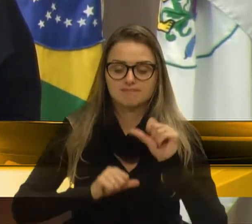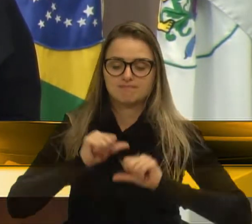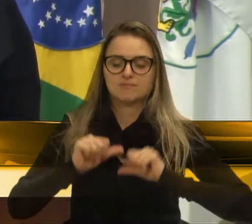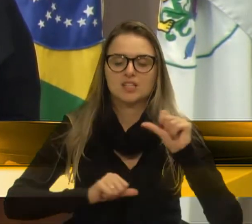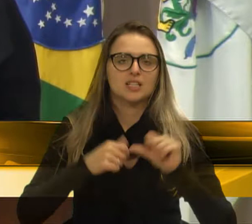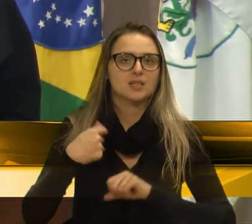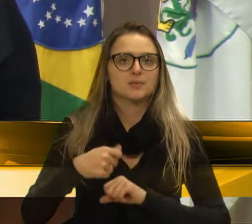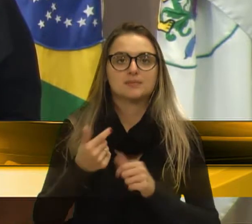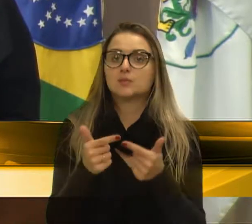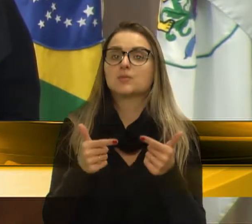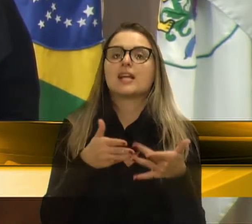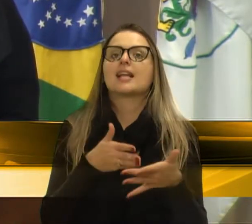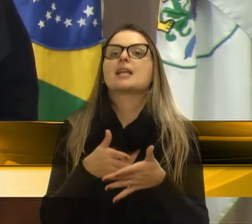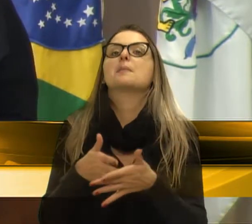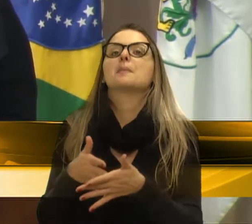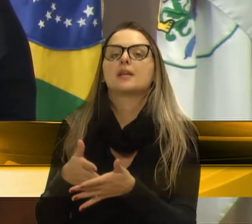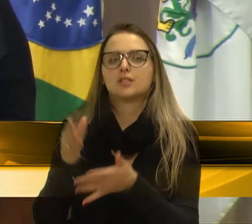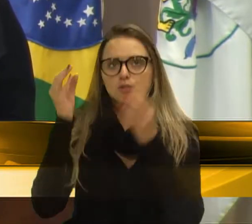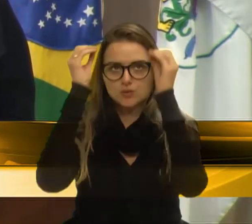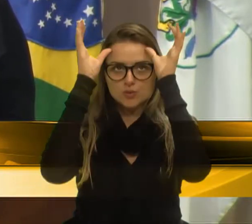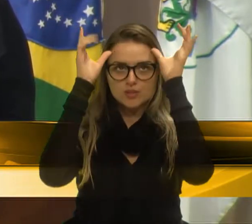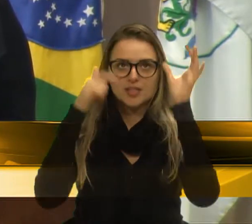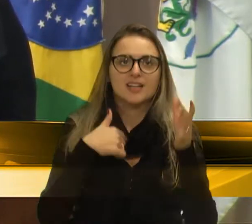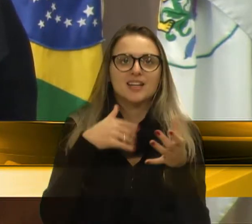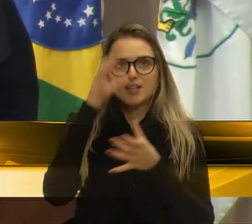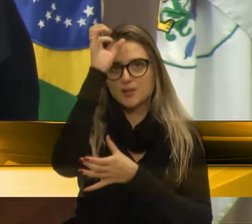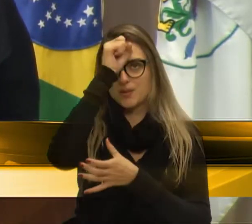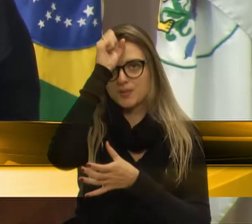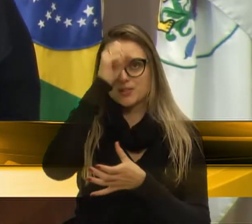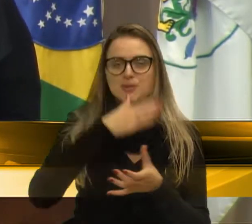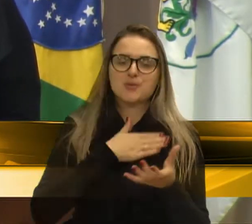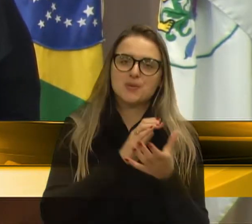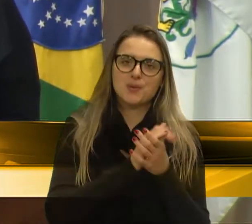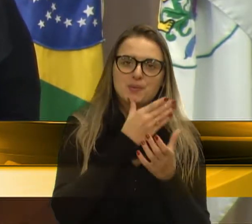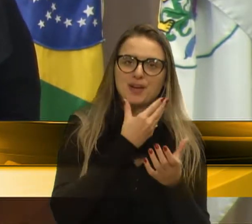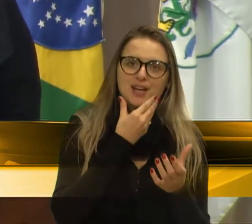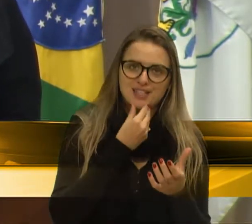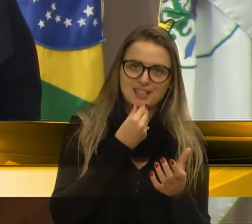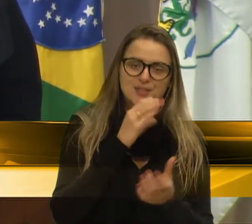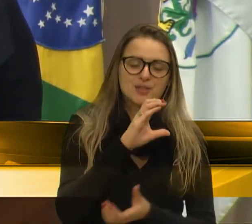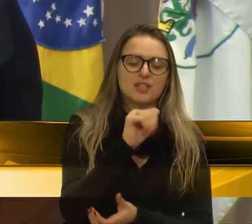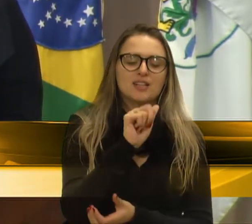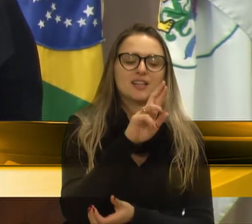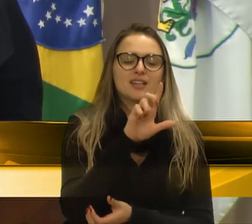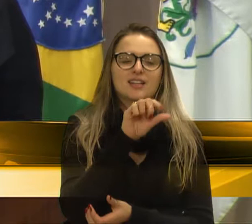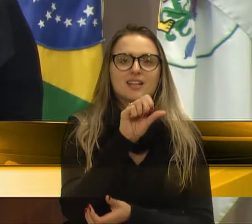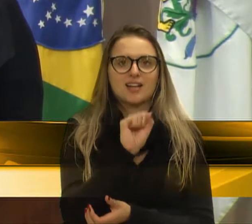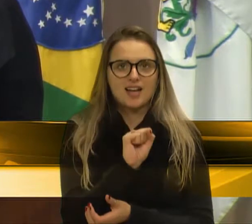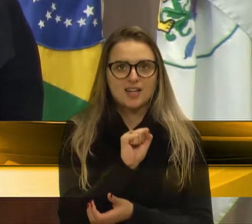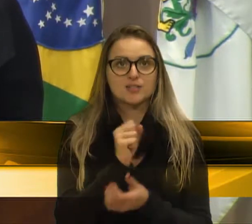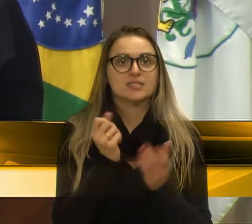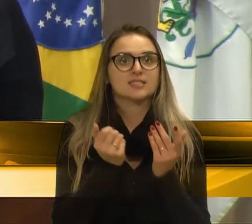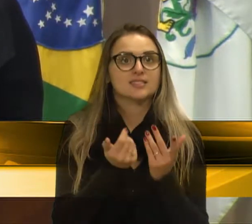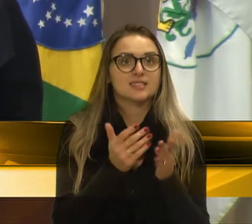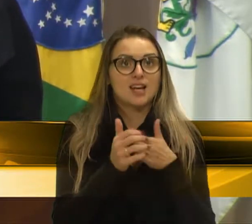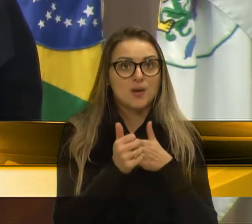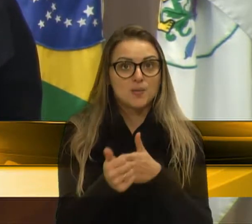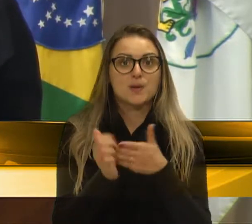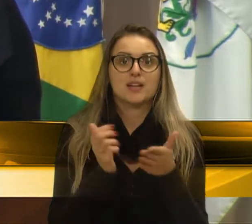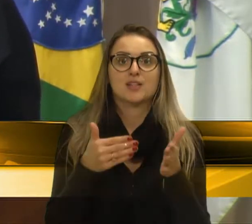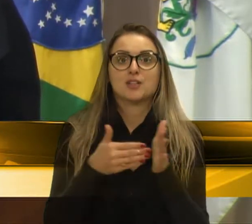sem limites. Isso eu aprendi com o meu marido, Carlos, que inúmeras vezes me acompanhou nas madrugadas até o